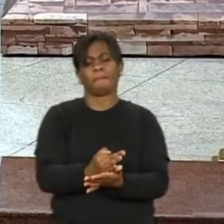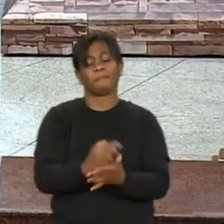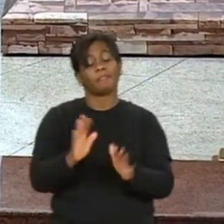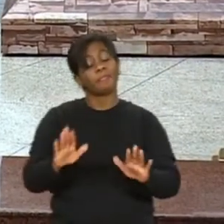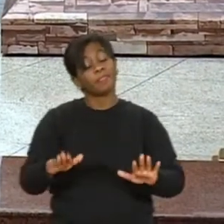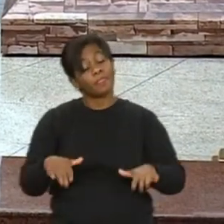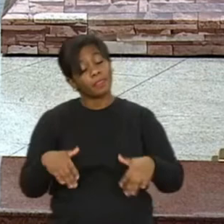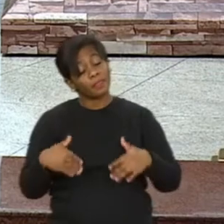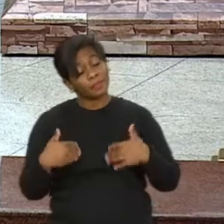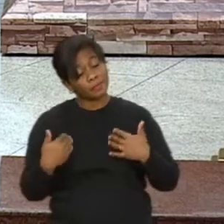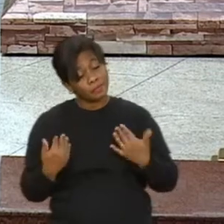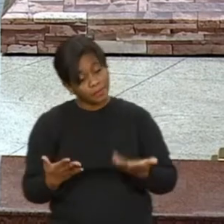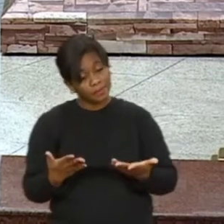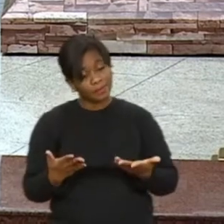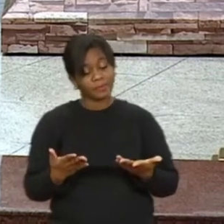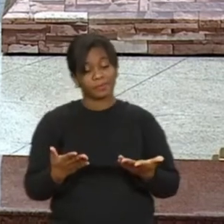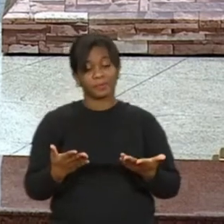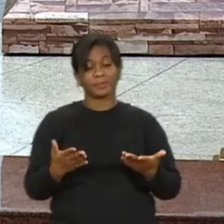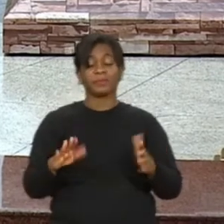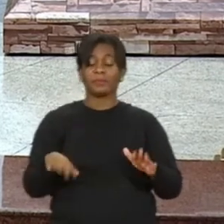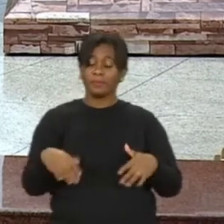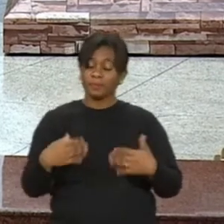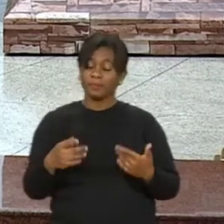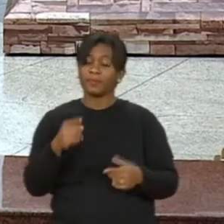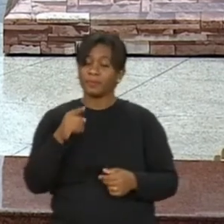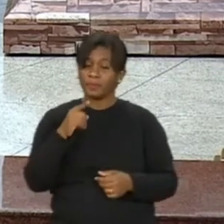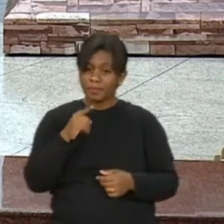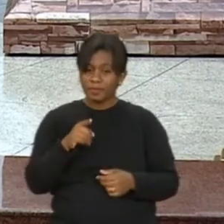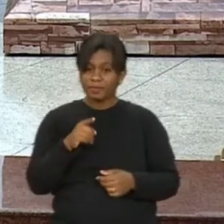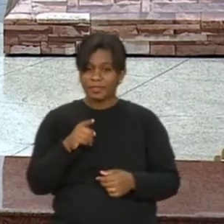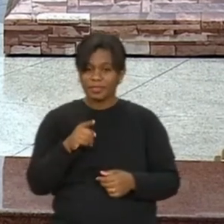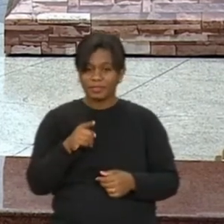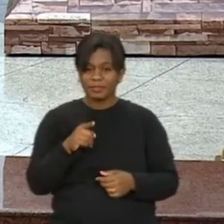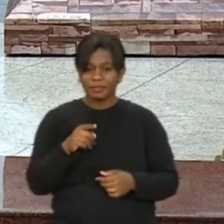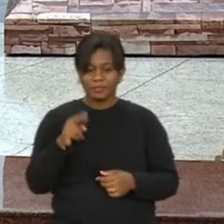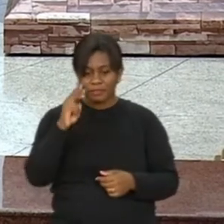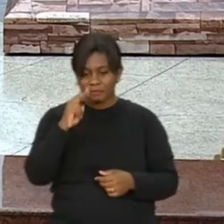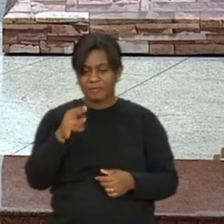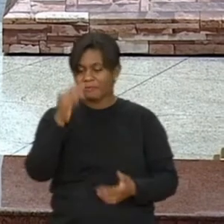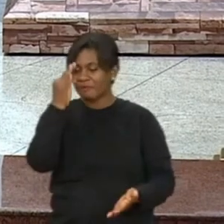então você não vê faltando nada.